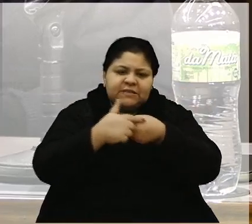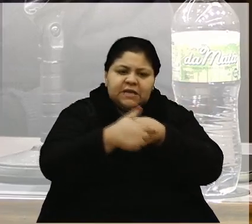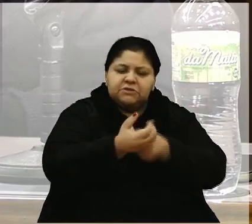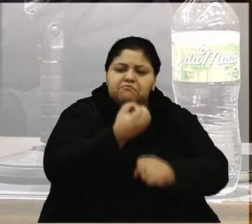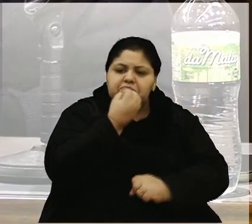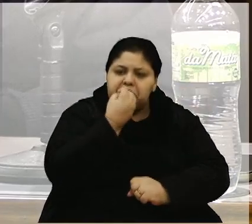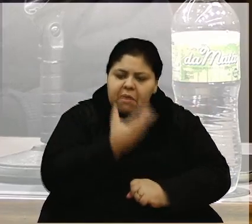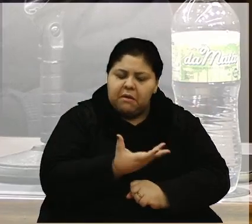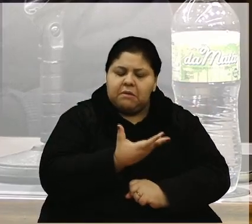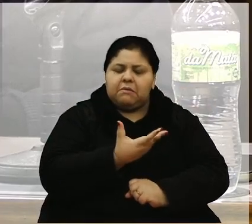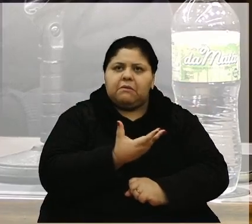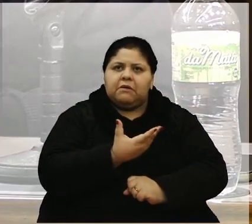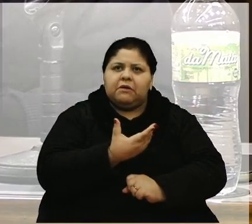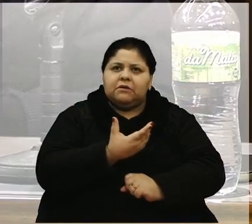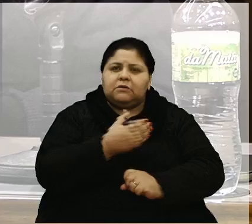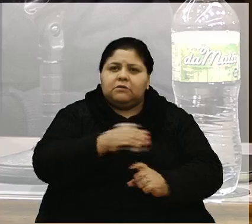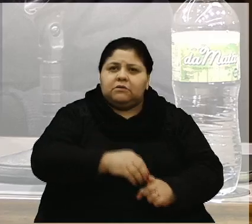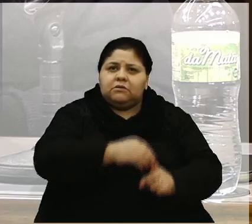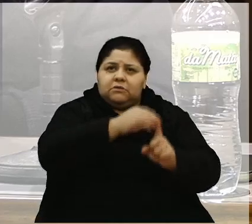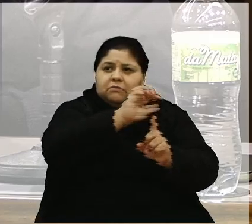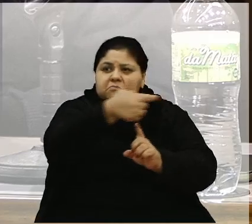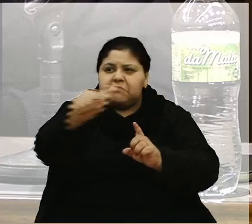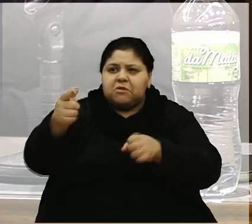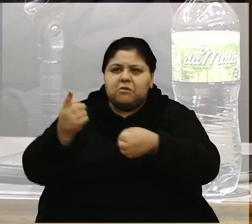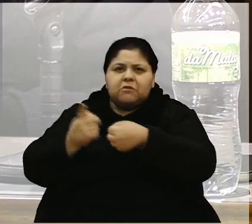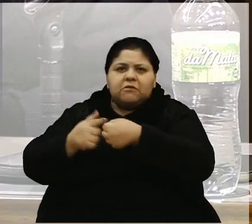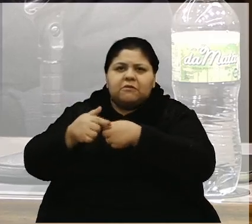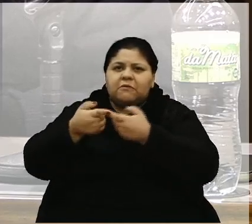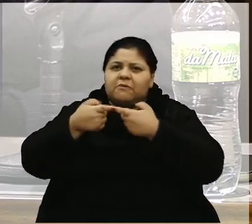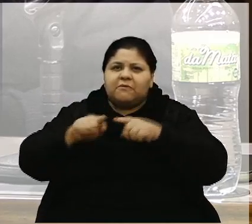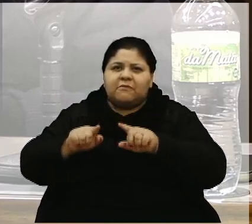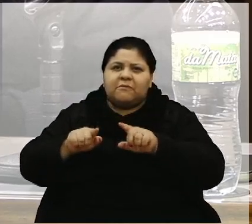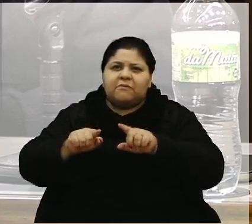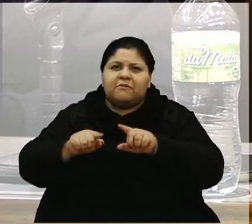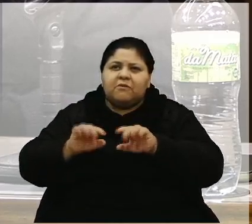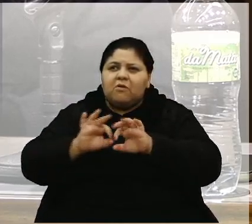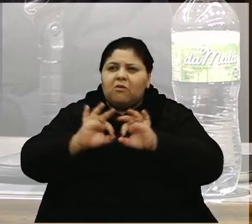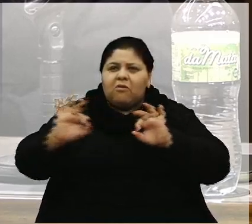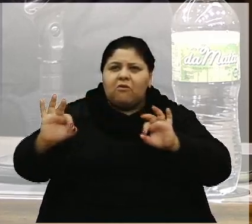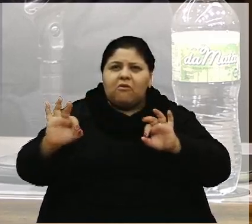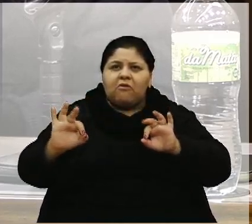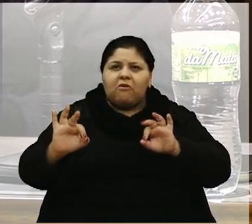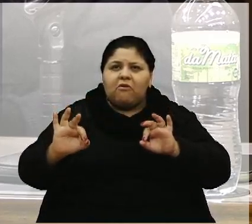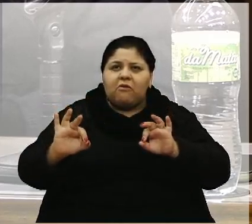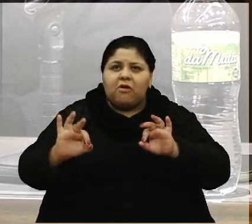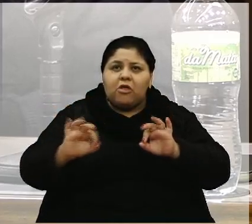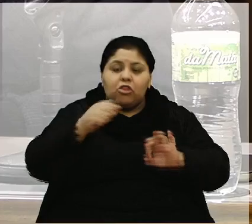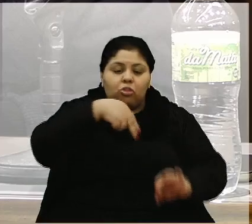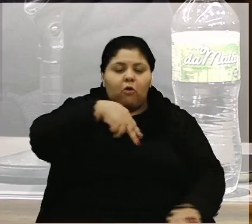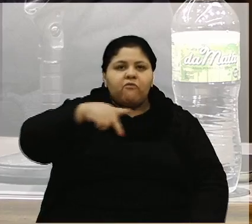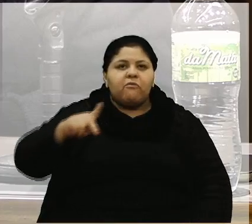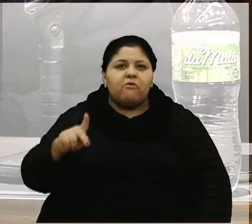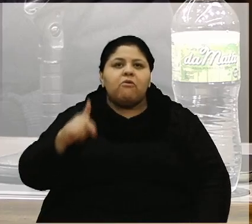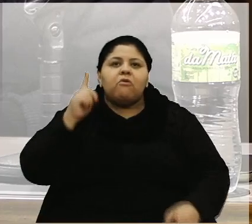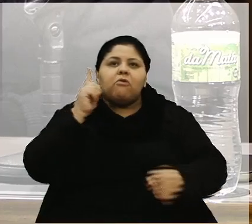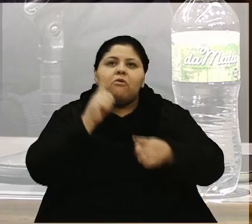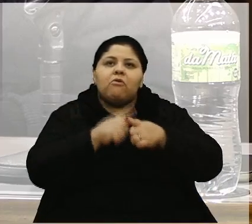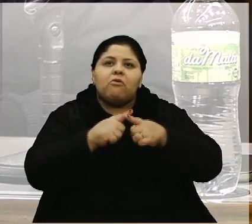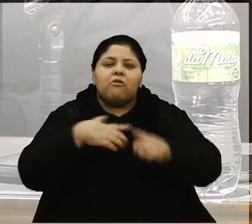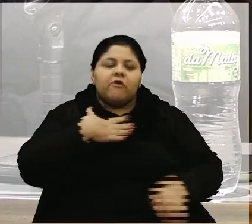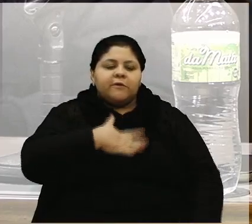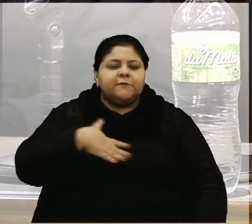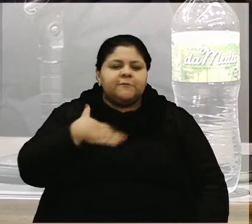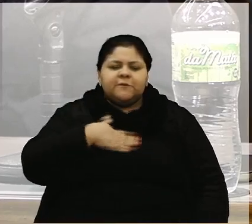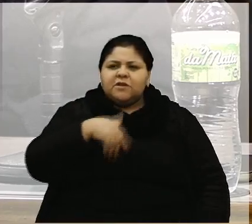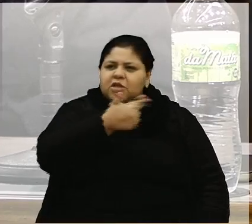cidade, né, e principalmente outras cidades, mas não precisa ir muito longe para outros países. Se a gente vai para Nova Petrópolis, por que dá uma sensação de a gente estar